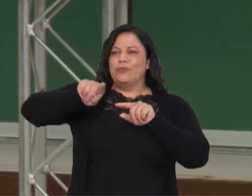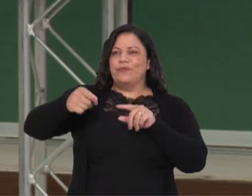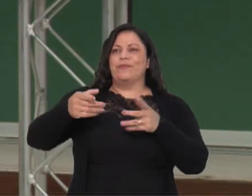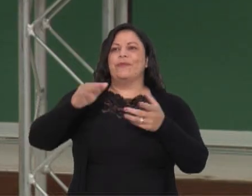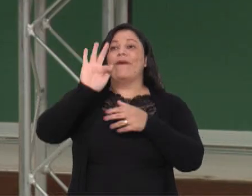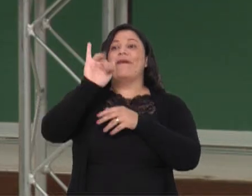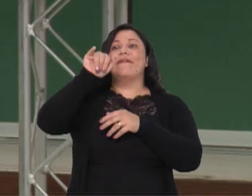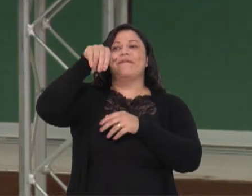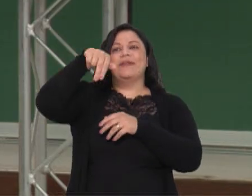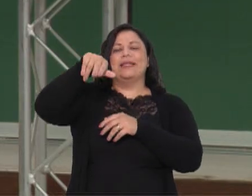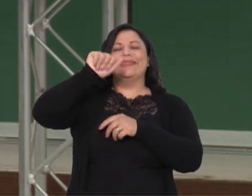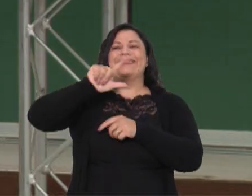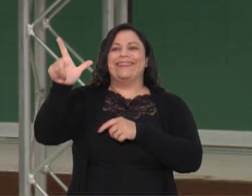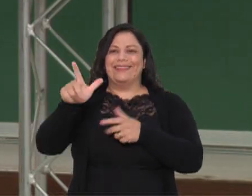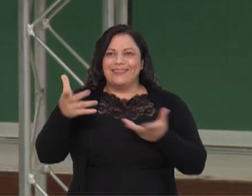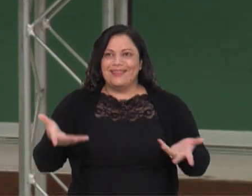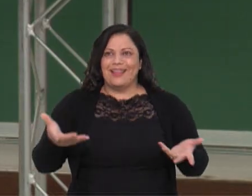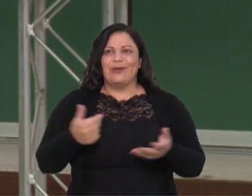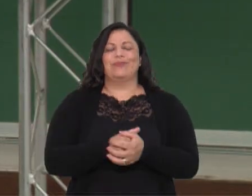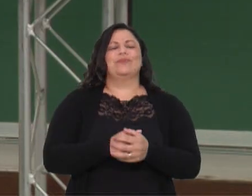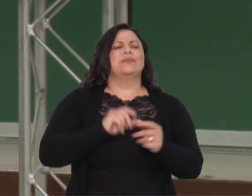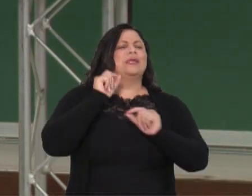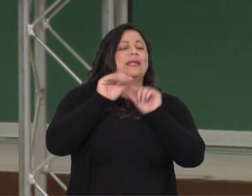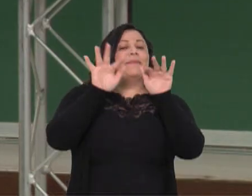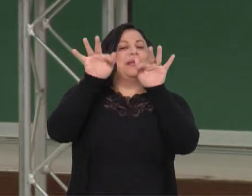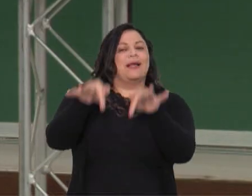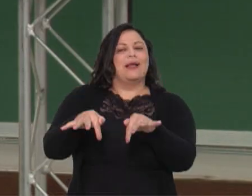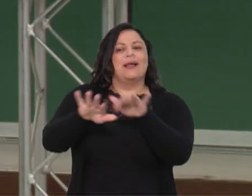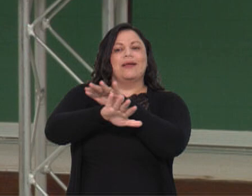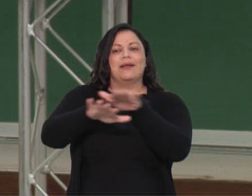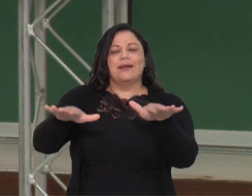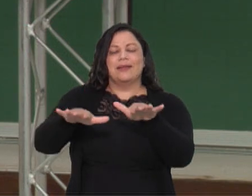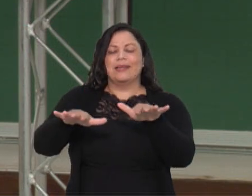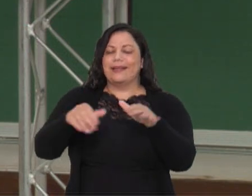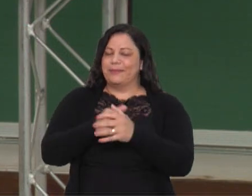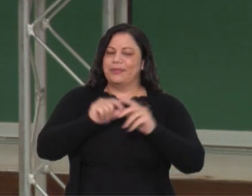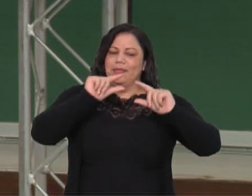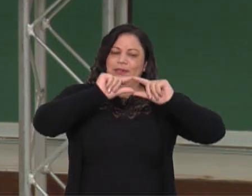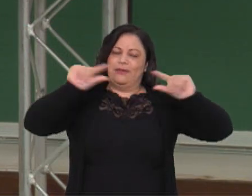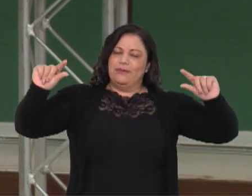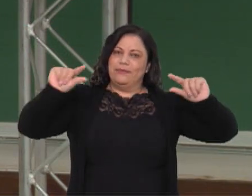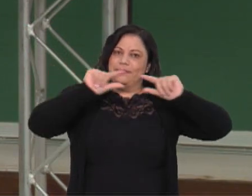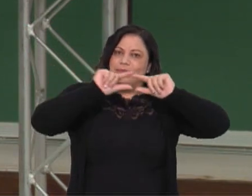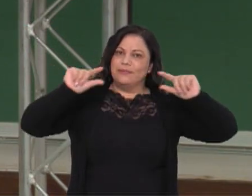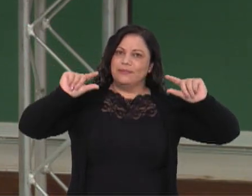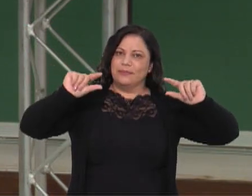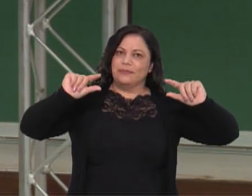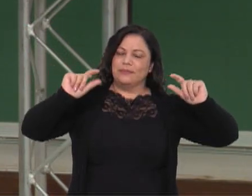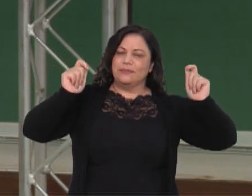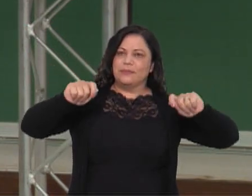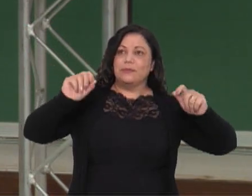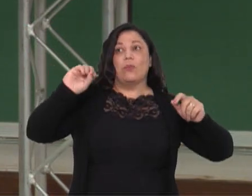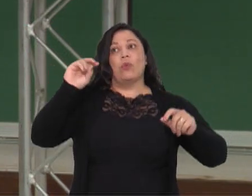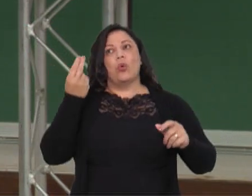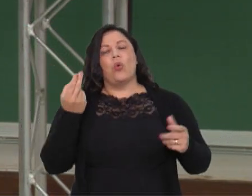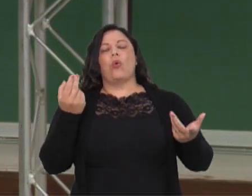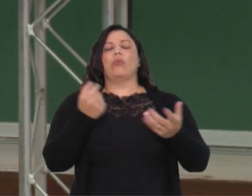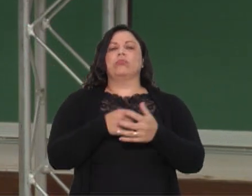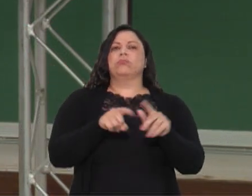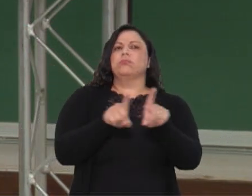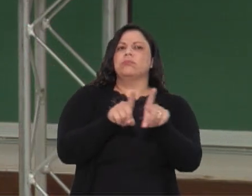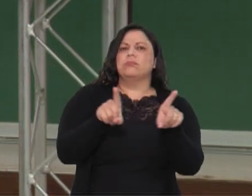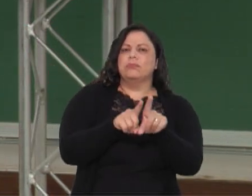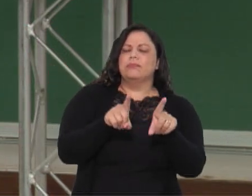ponto final. Ele é para você finalizar uma oração ou, no caso